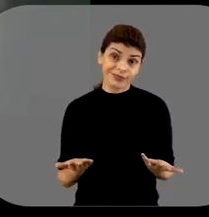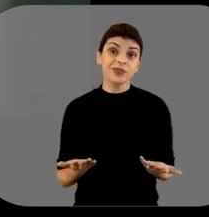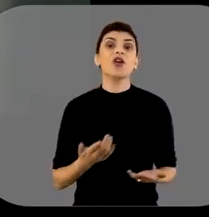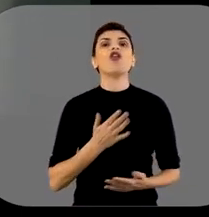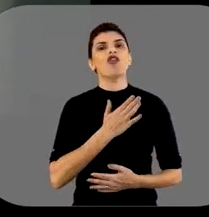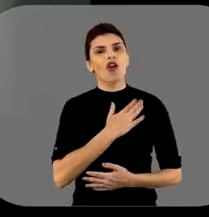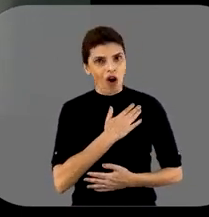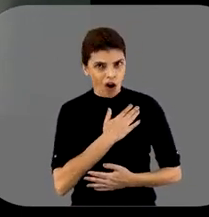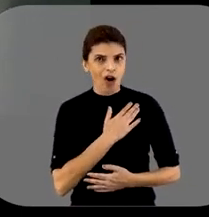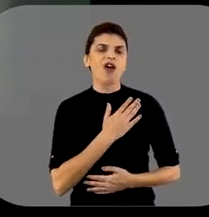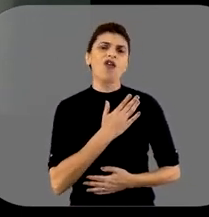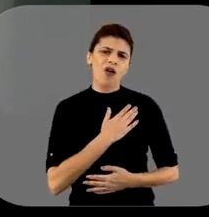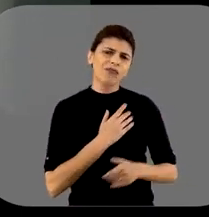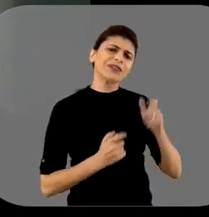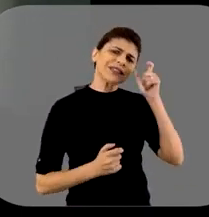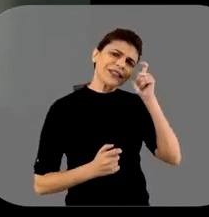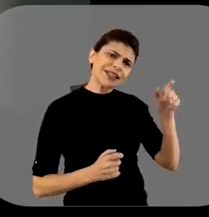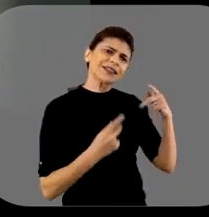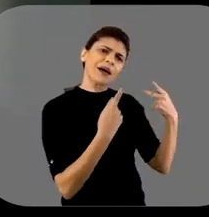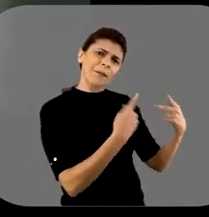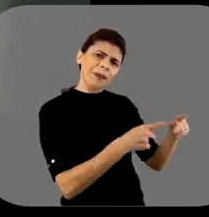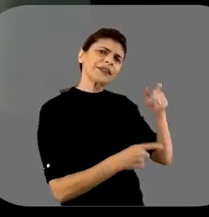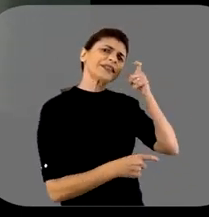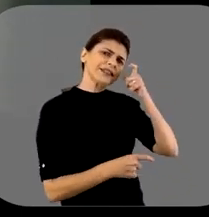do branco? Gosta.